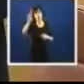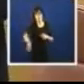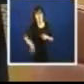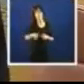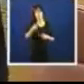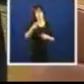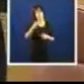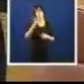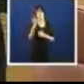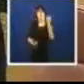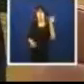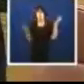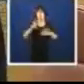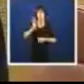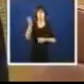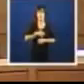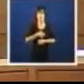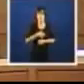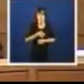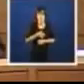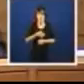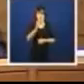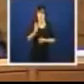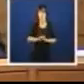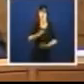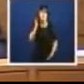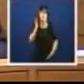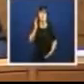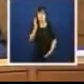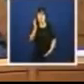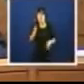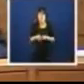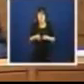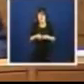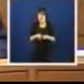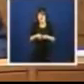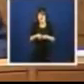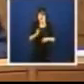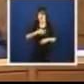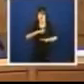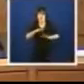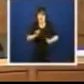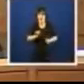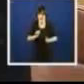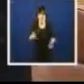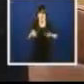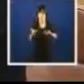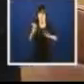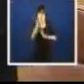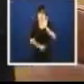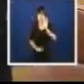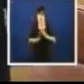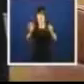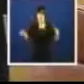desacreditado, incapacitado, por non ser capaz, non é capaz sequer de aprobar os orzamentos. O